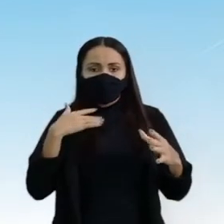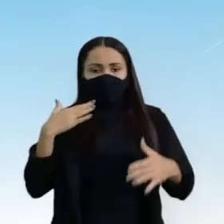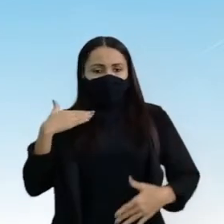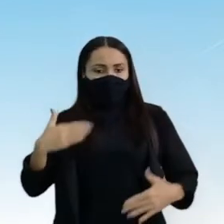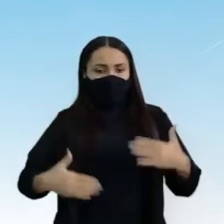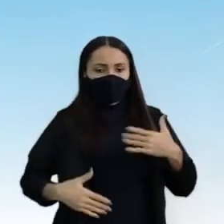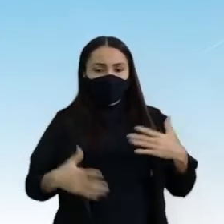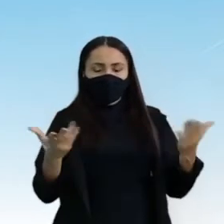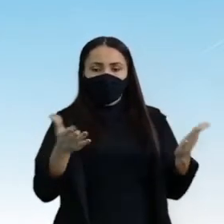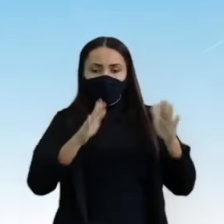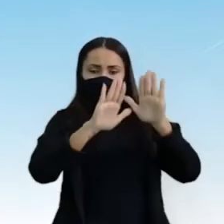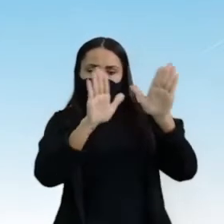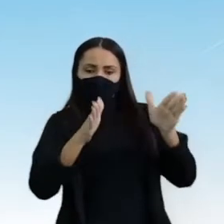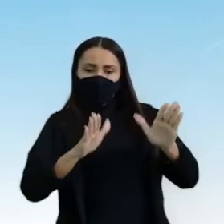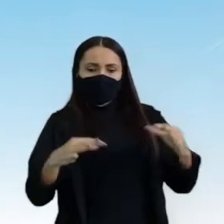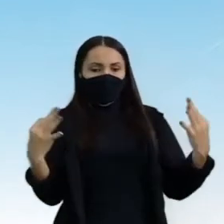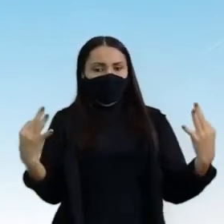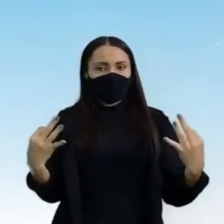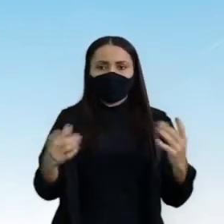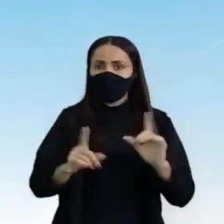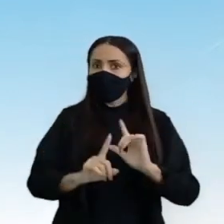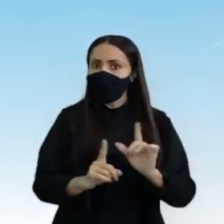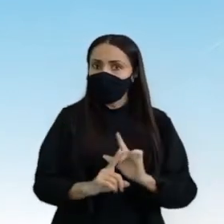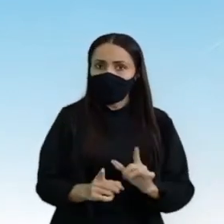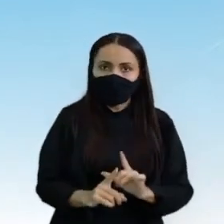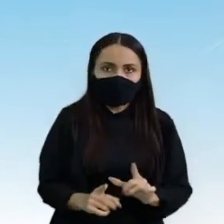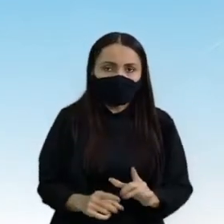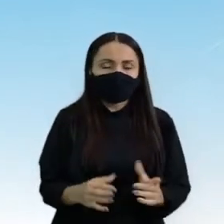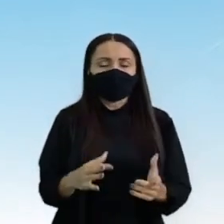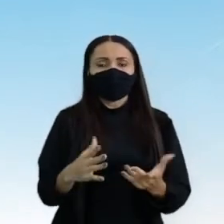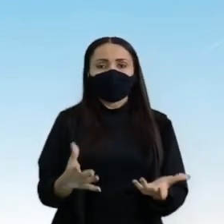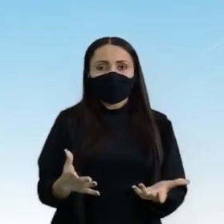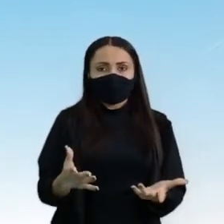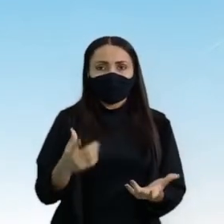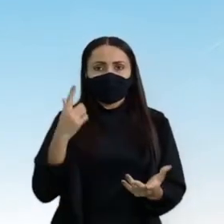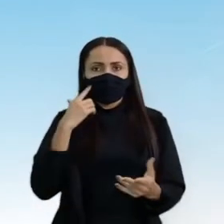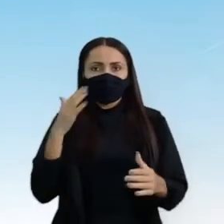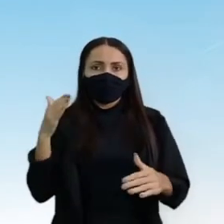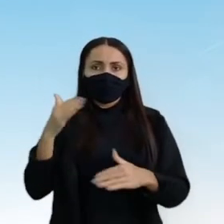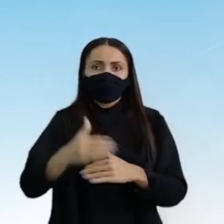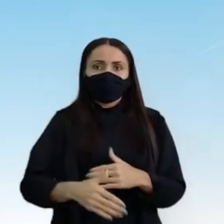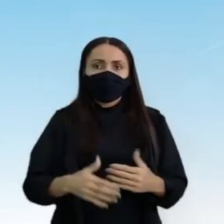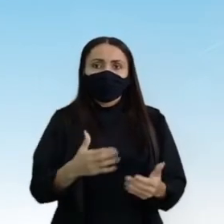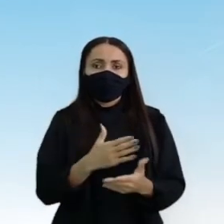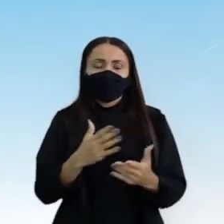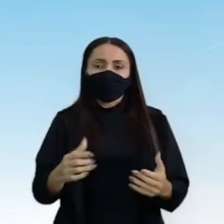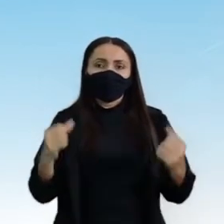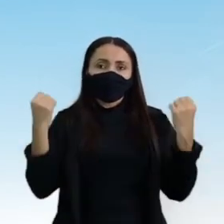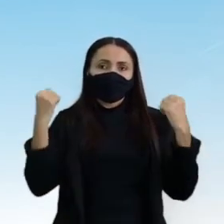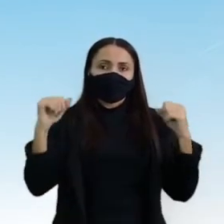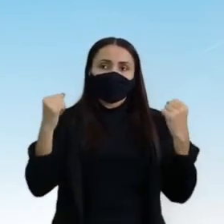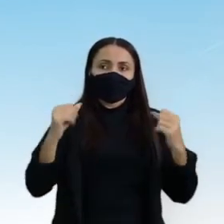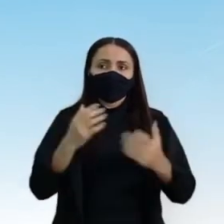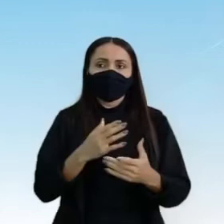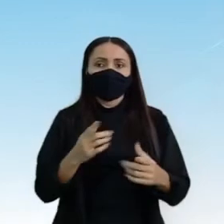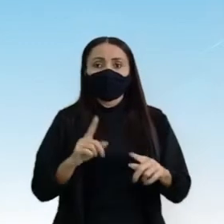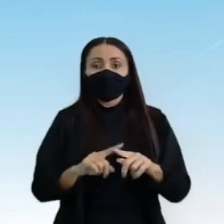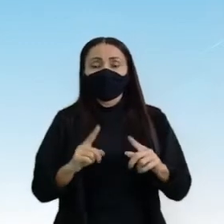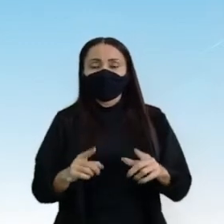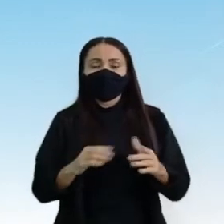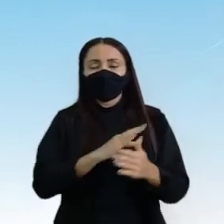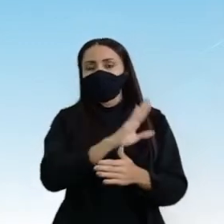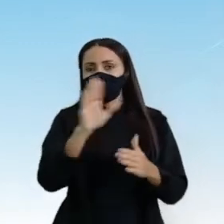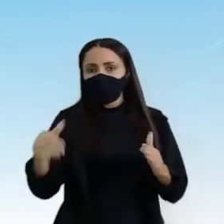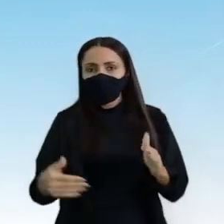corpo definido, esse não é o parâmetro apenas ideal dentro de uma ótica de atividade física, mas é um todo.